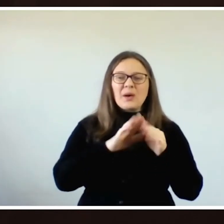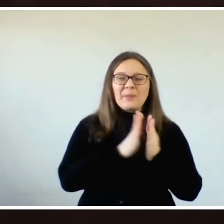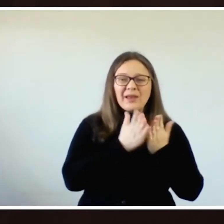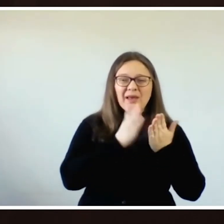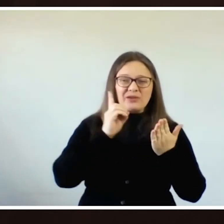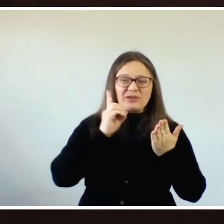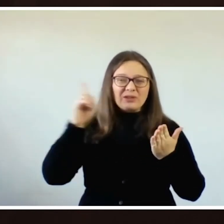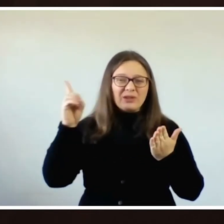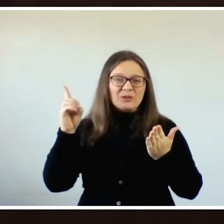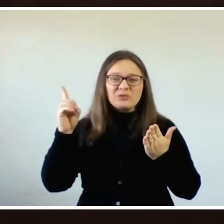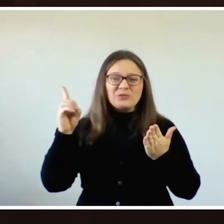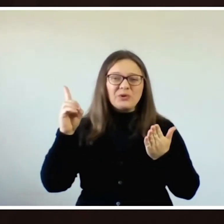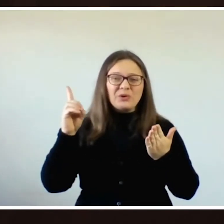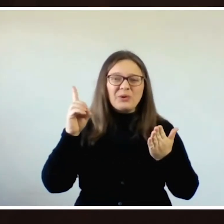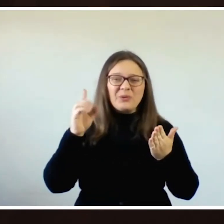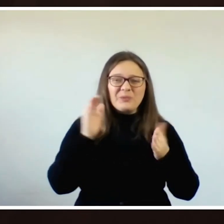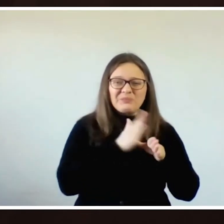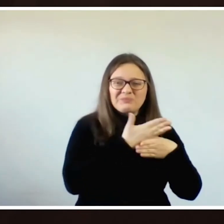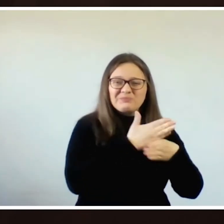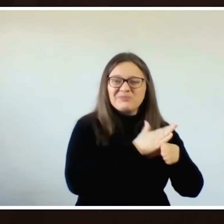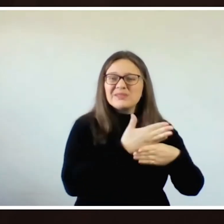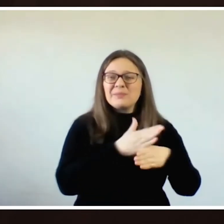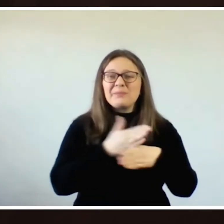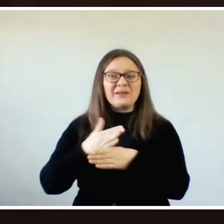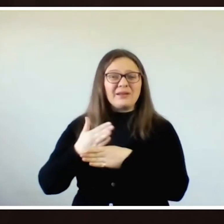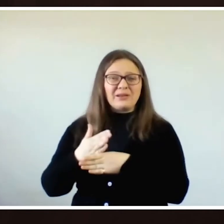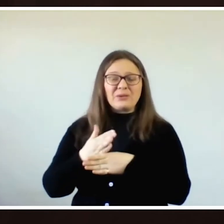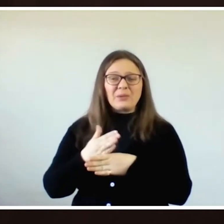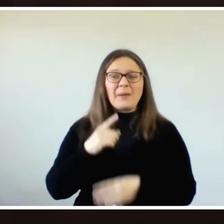assuntos aqui espirituais, da palavra de Deus,